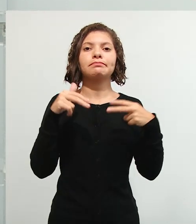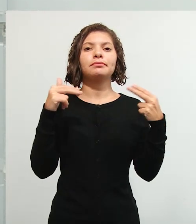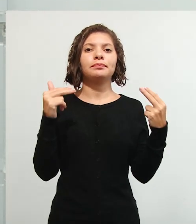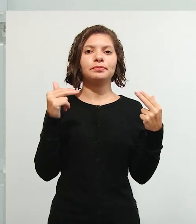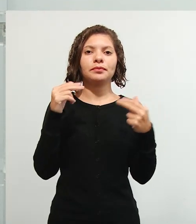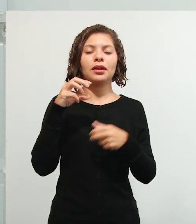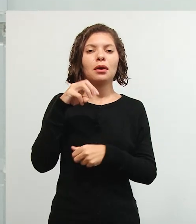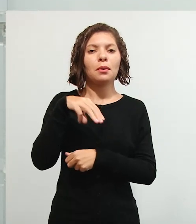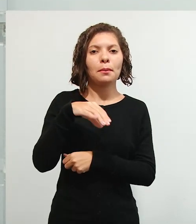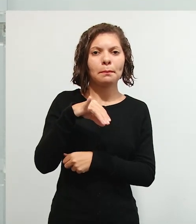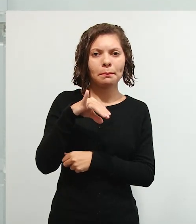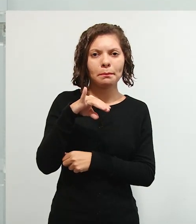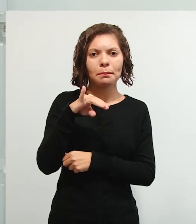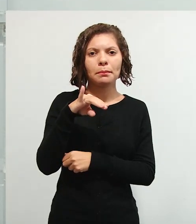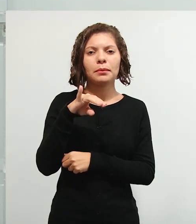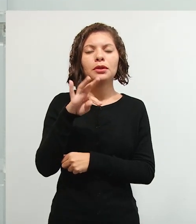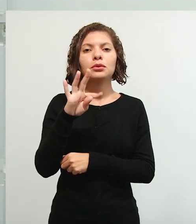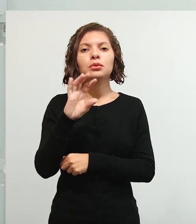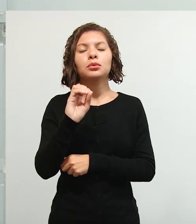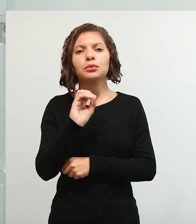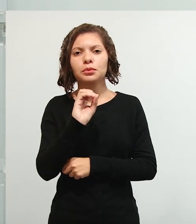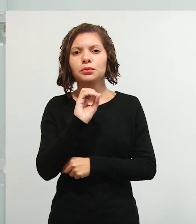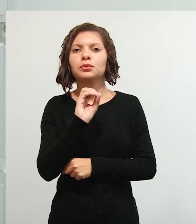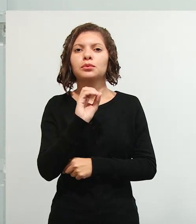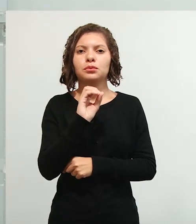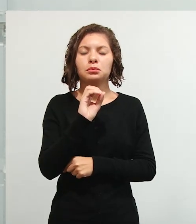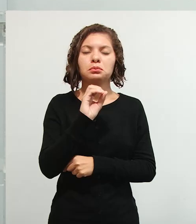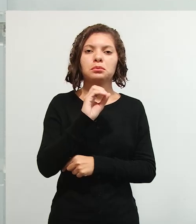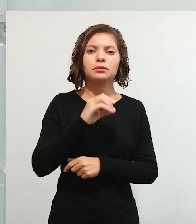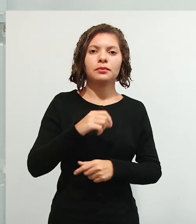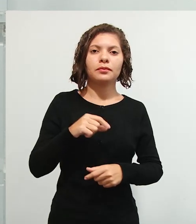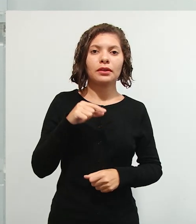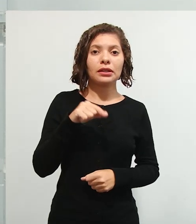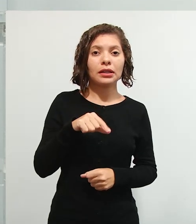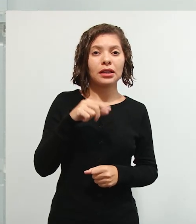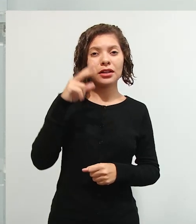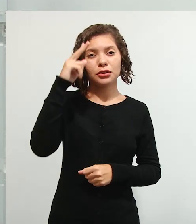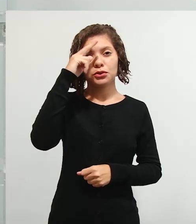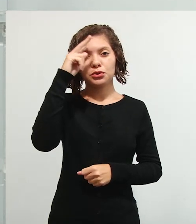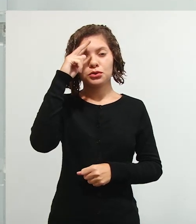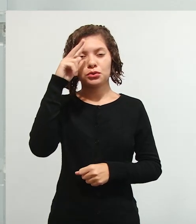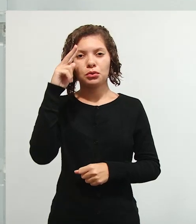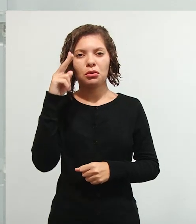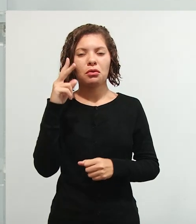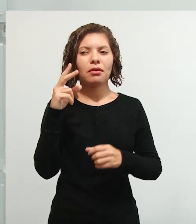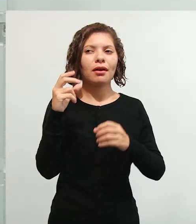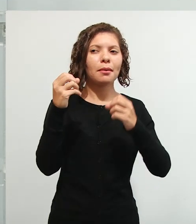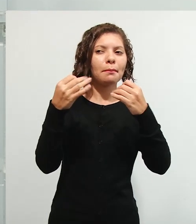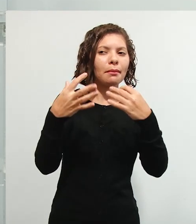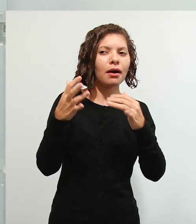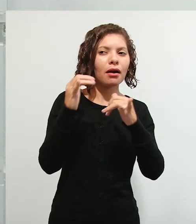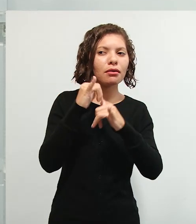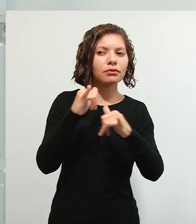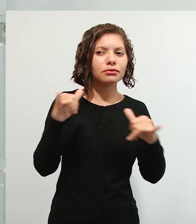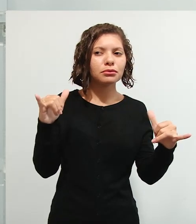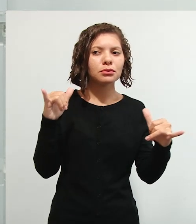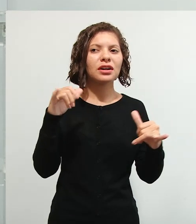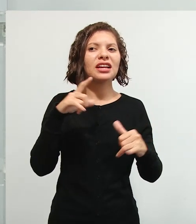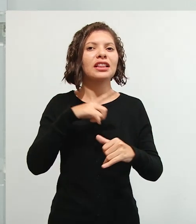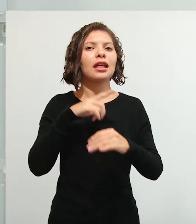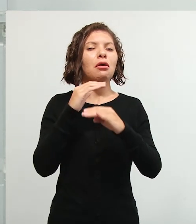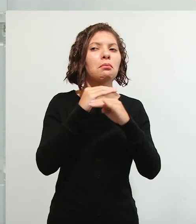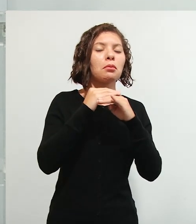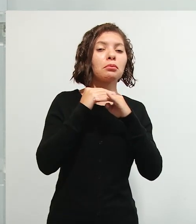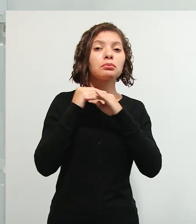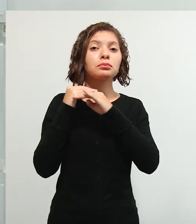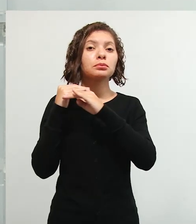racial era efetivamente um mito, que aquela história vendida para dentro e para fora do país de que havia